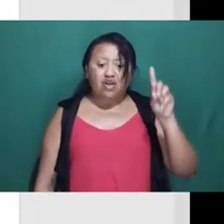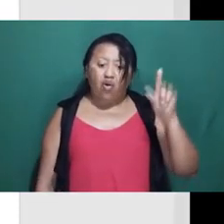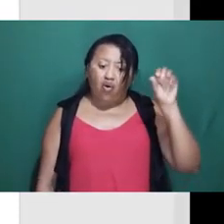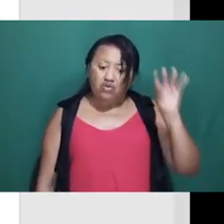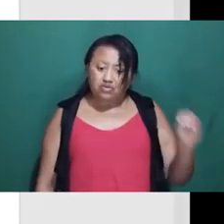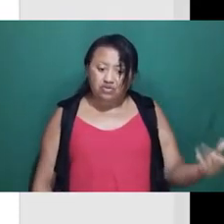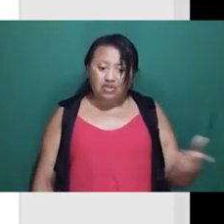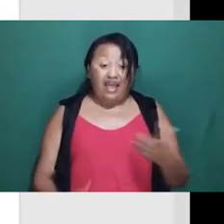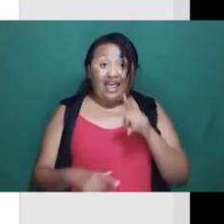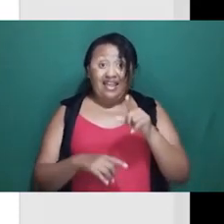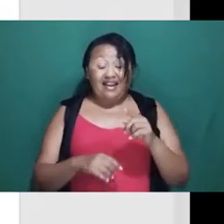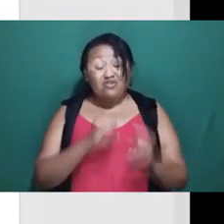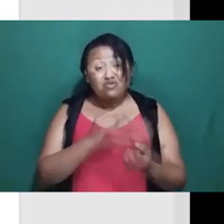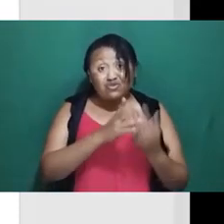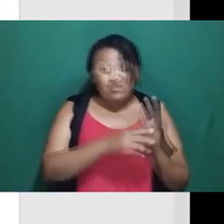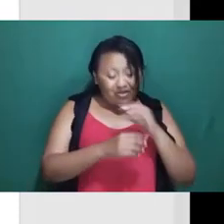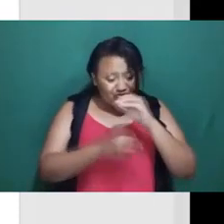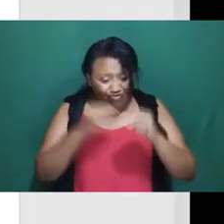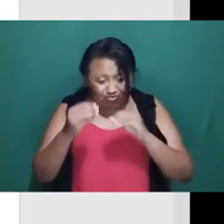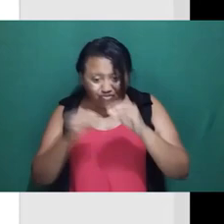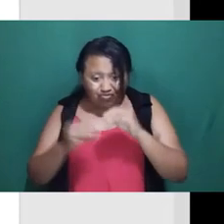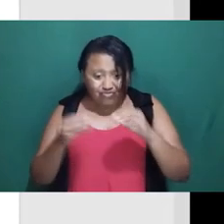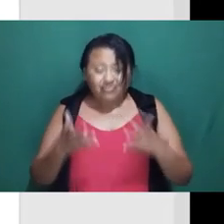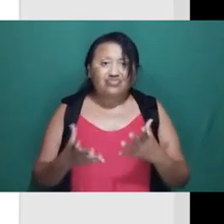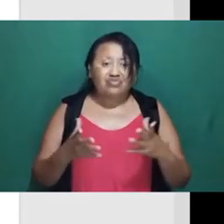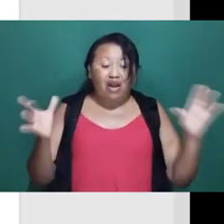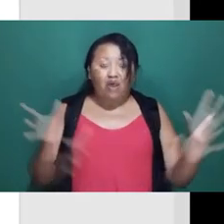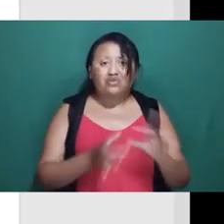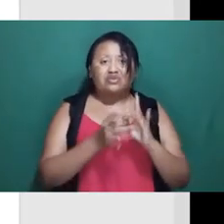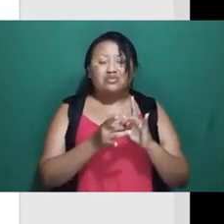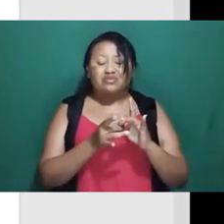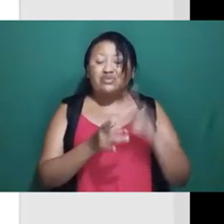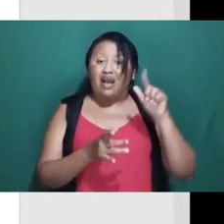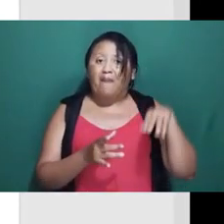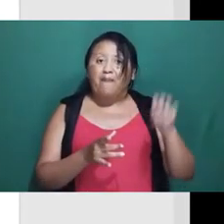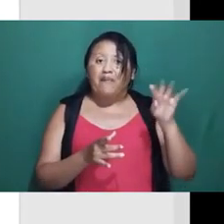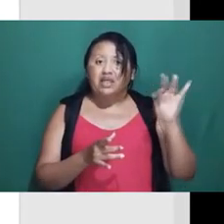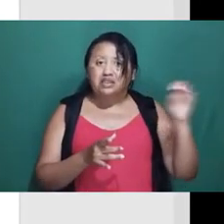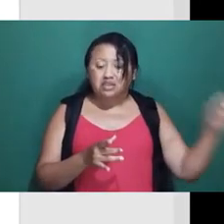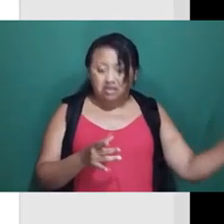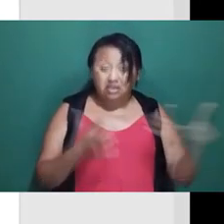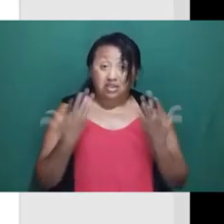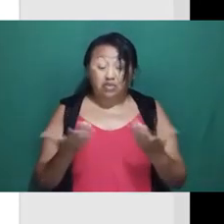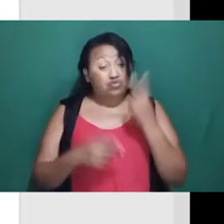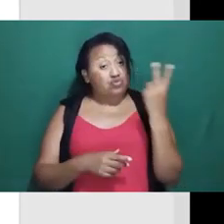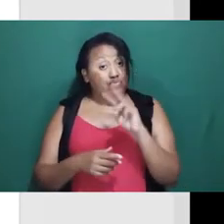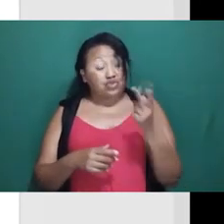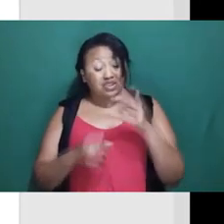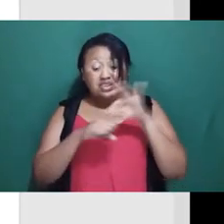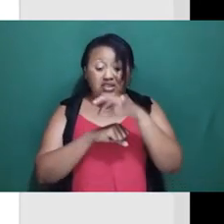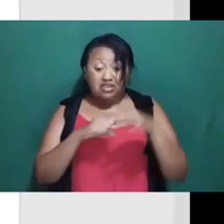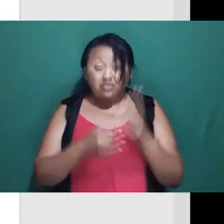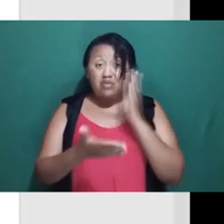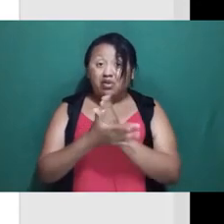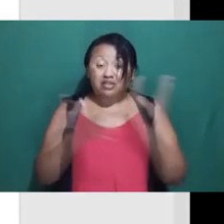acabei de falar ele é a formação ele é formado né pela união dos gametas então dois dois duas células com metades